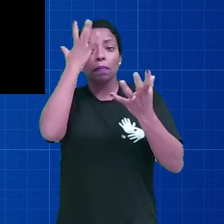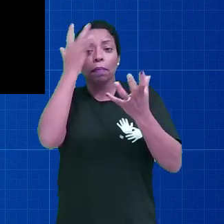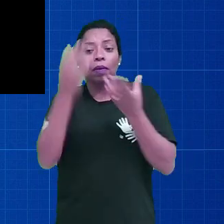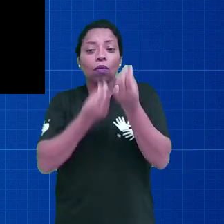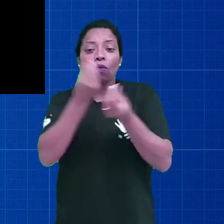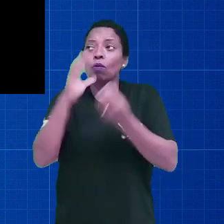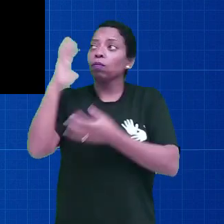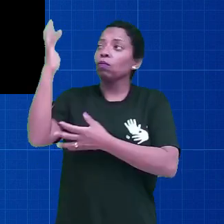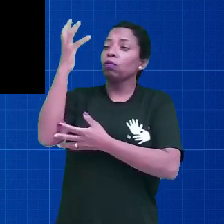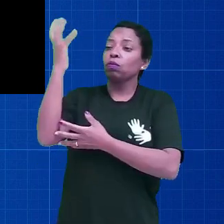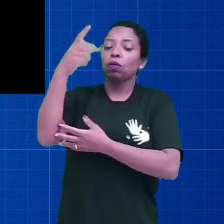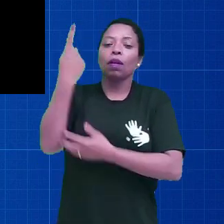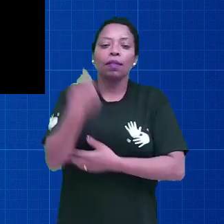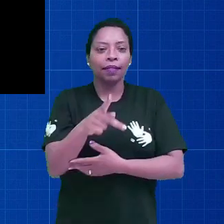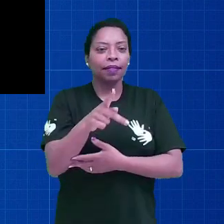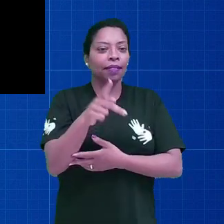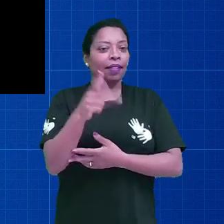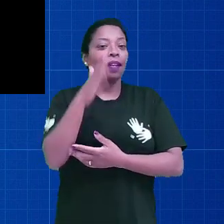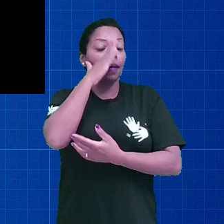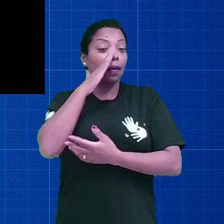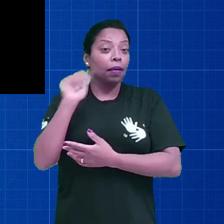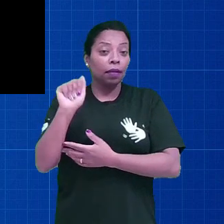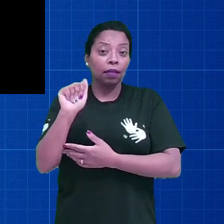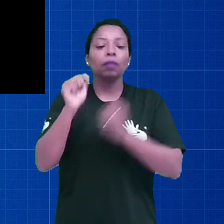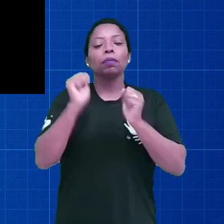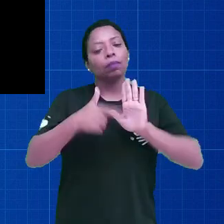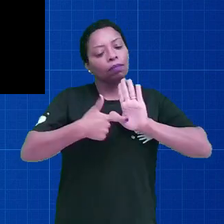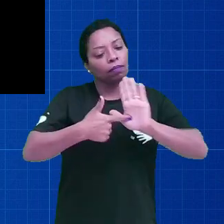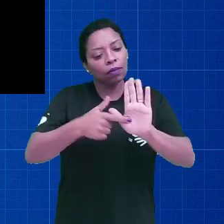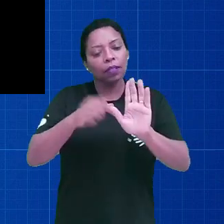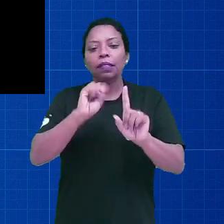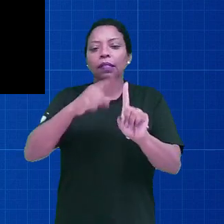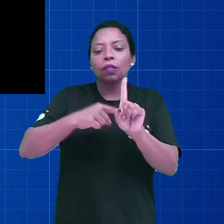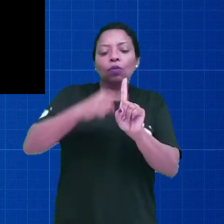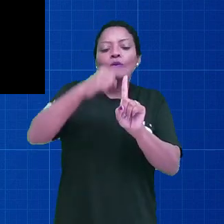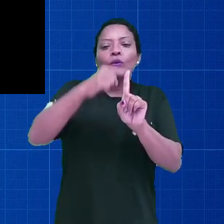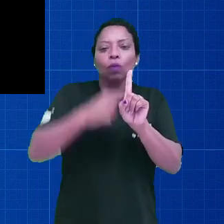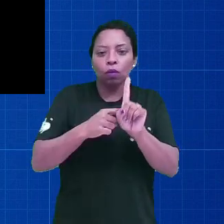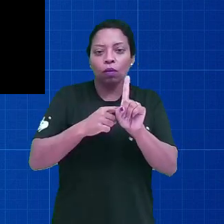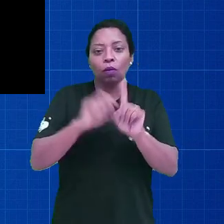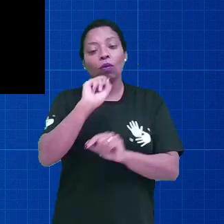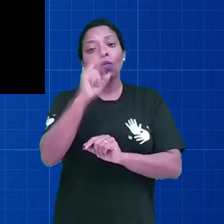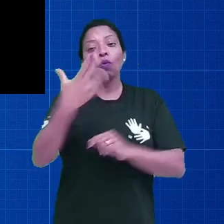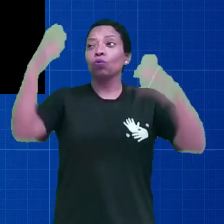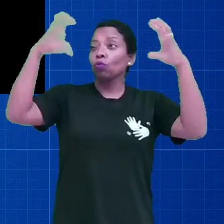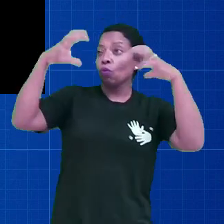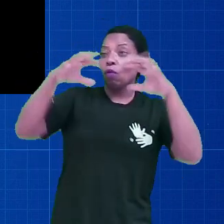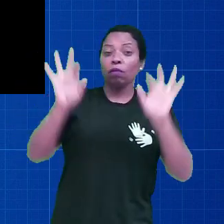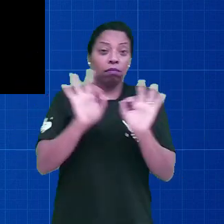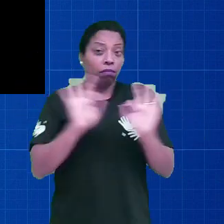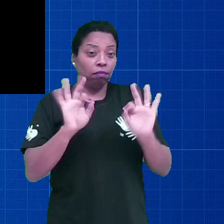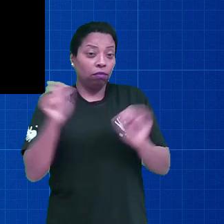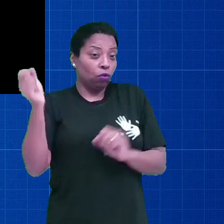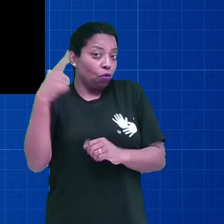de tantos graus Celsius, temperatura máxima de tantos graus Celsius, vai chover ou não vai chover. Mas não